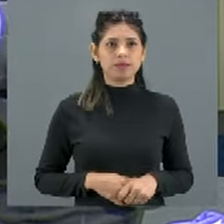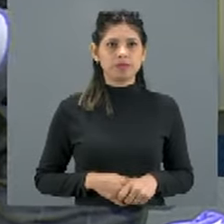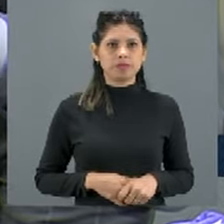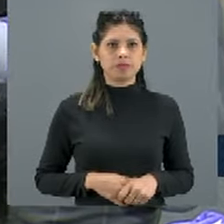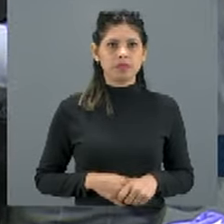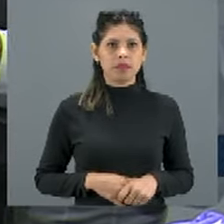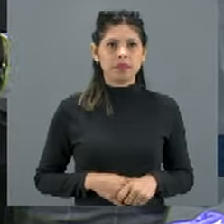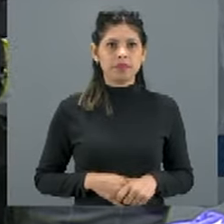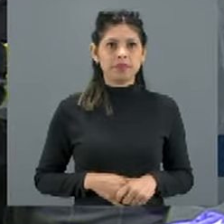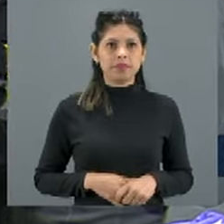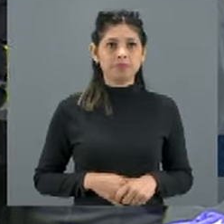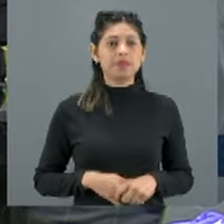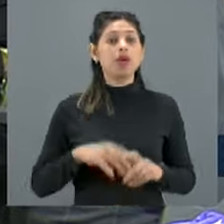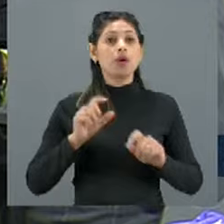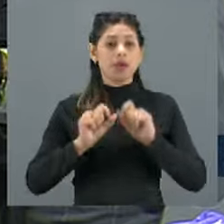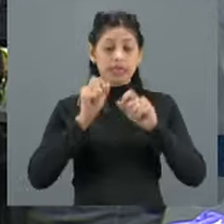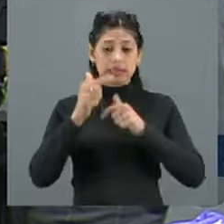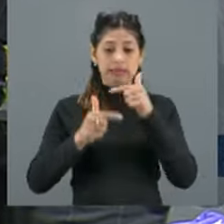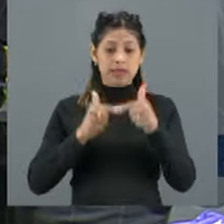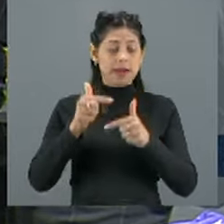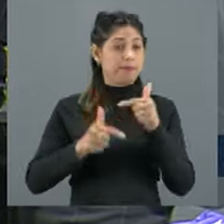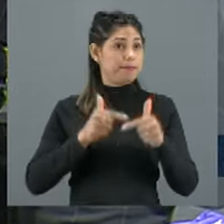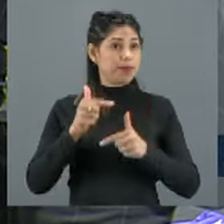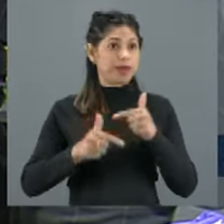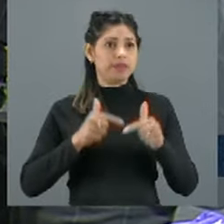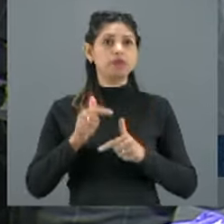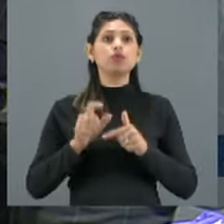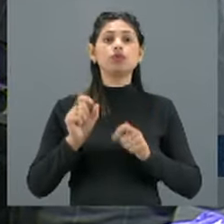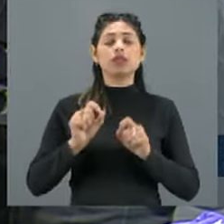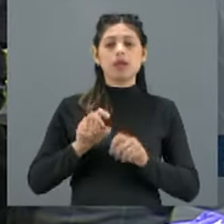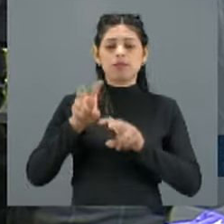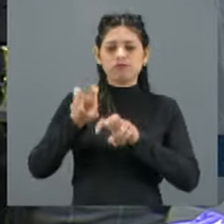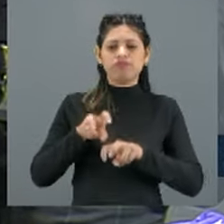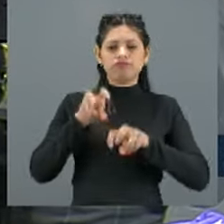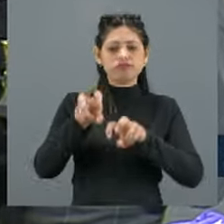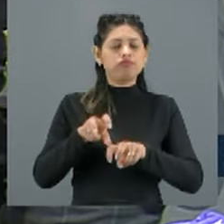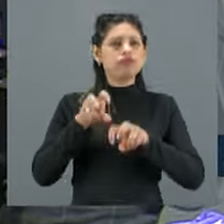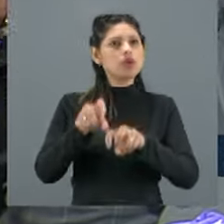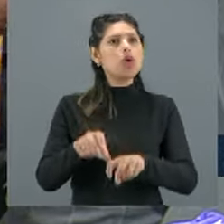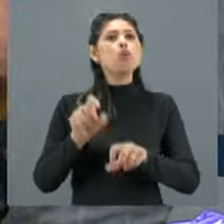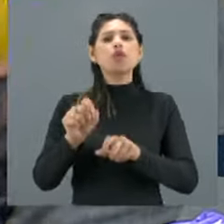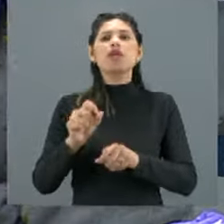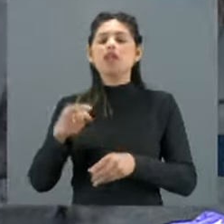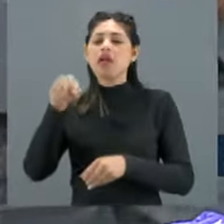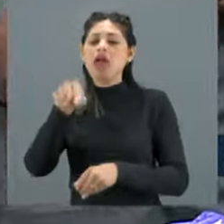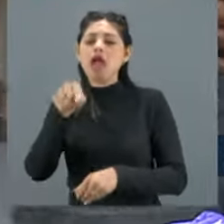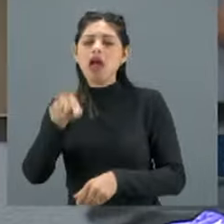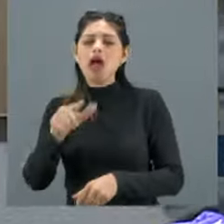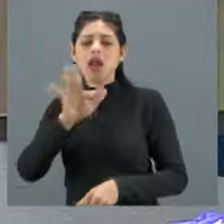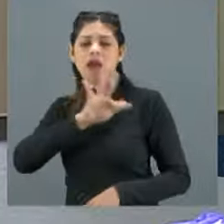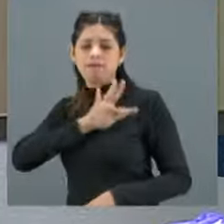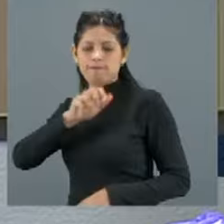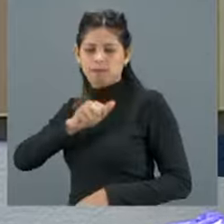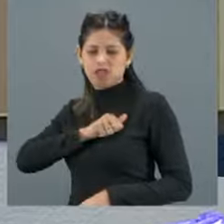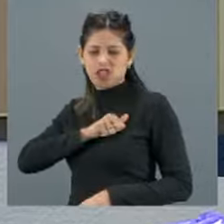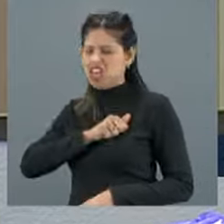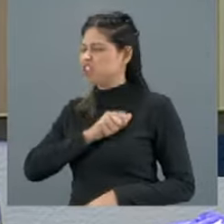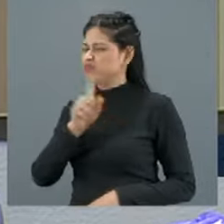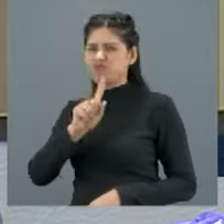para trabalhar com a roça mecanizada, a FUNAI não deixa. A ONG não deixa, os dois